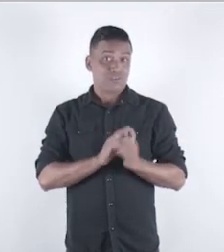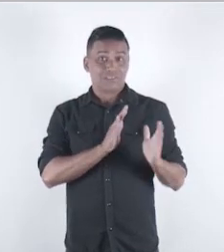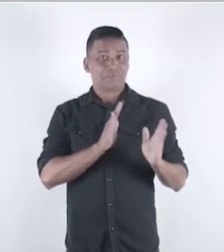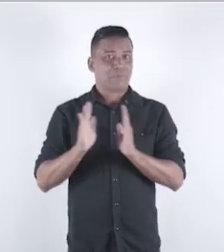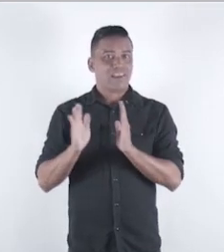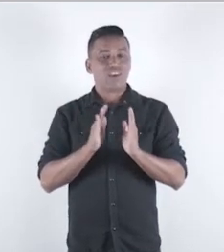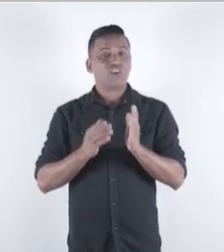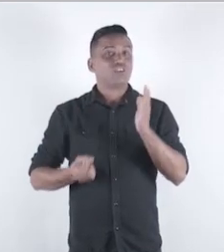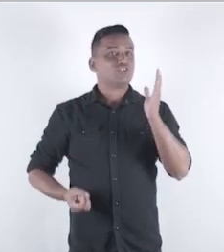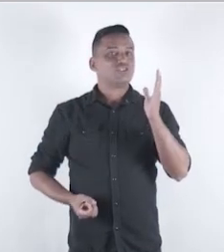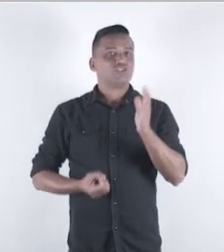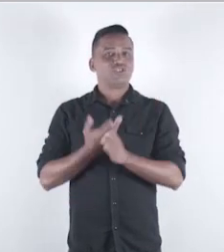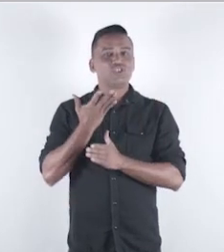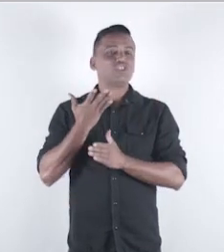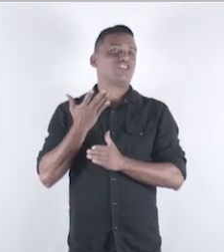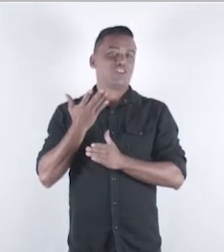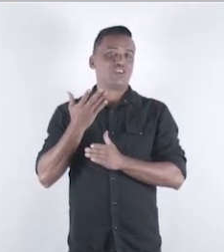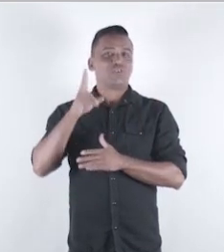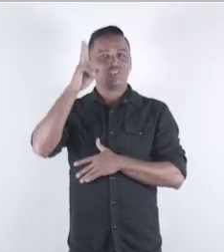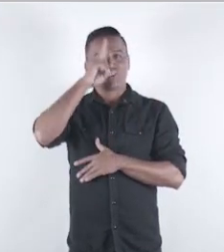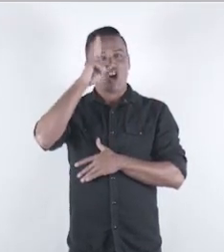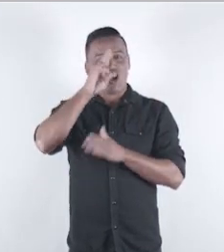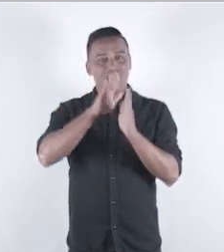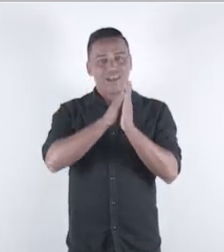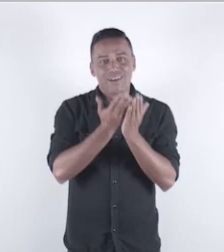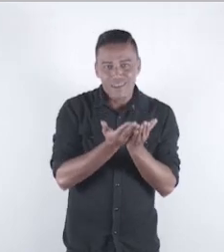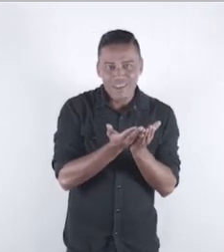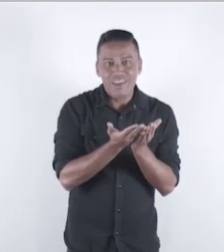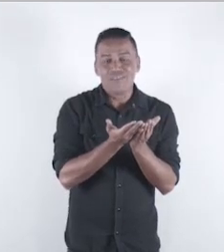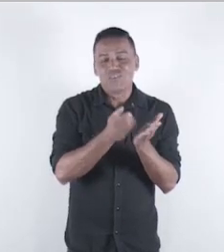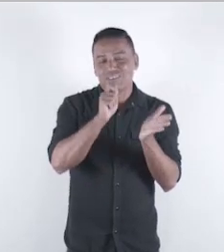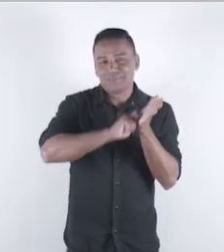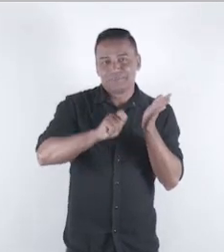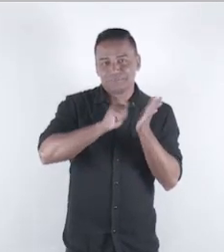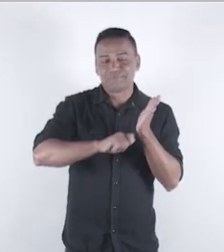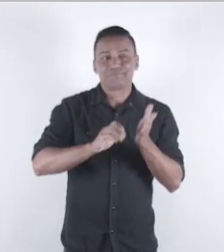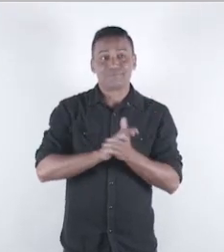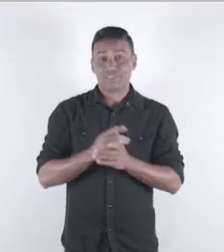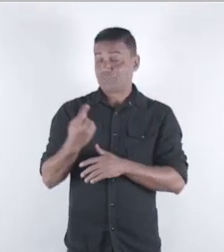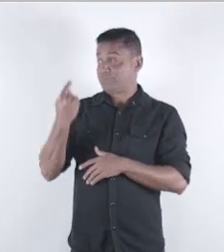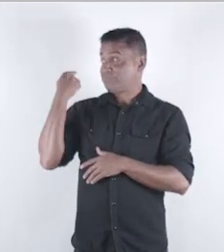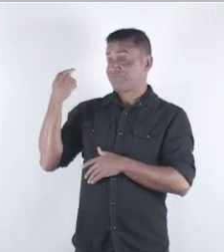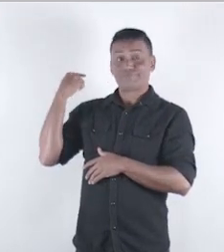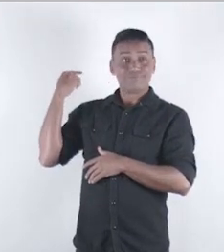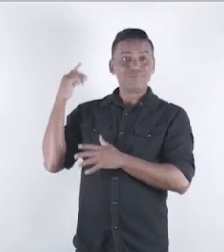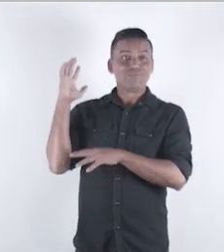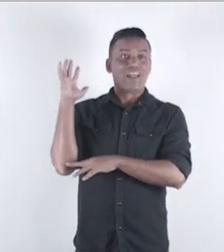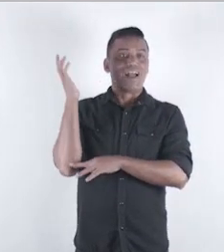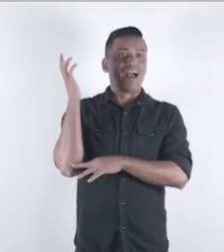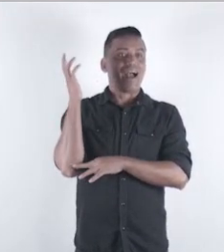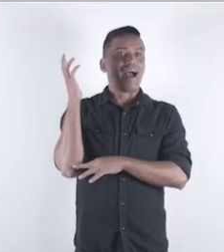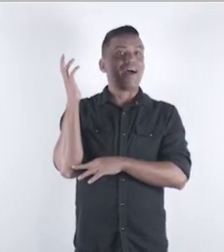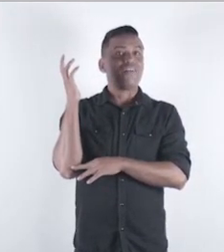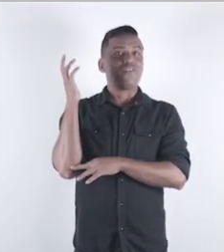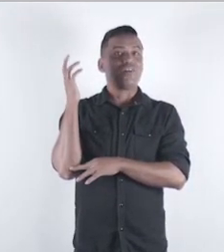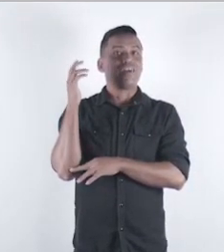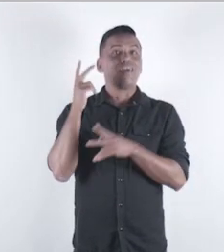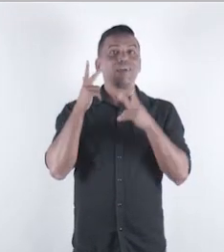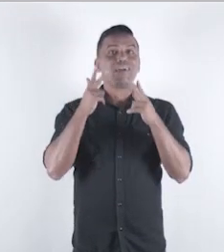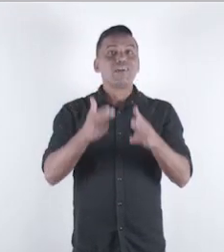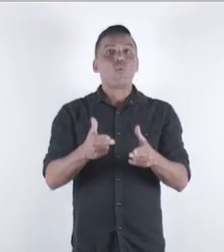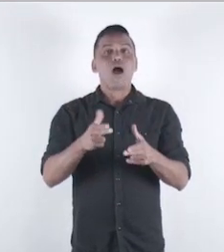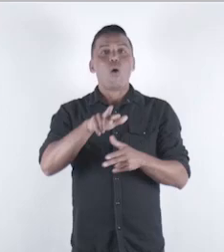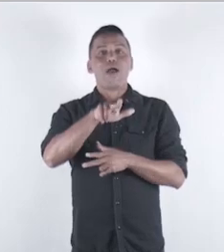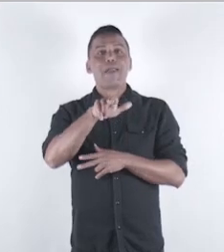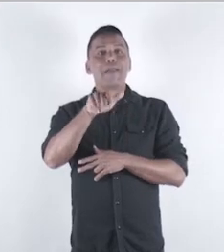que surgiu a história da Lagarta e a Cobra. Essa jabuticabeira aqui, inclusive, é minha árvore irmã. Ela tem a